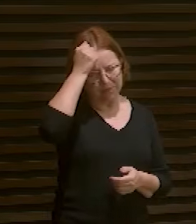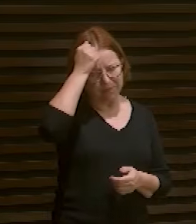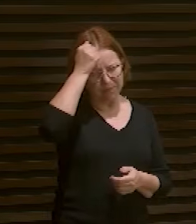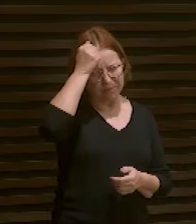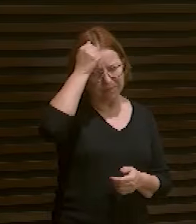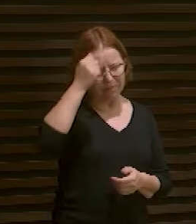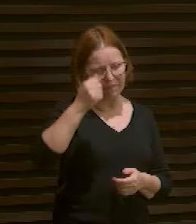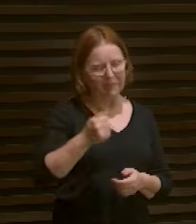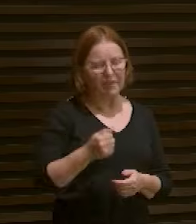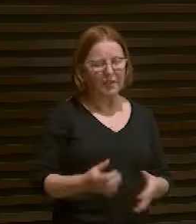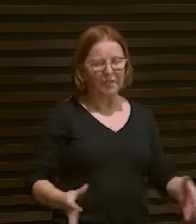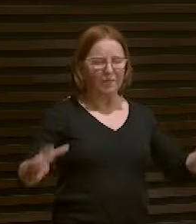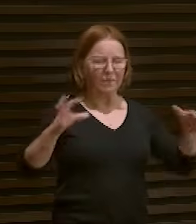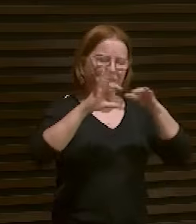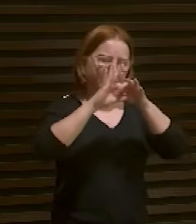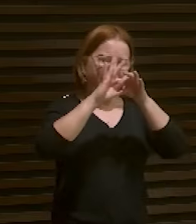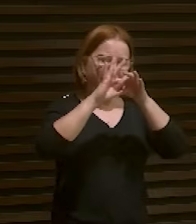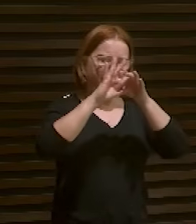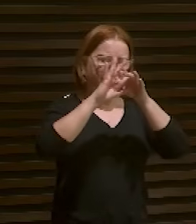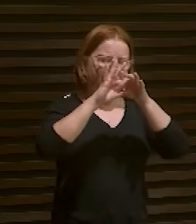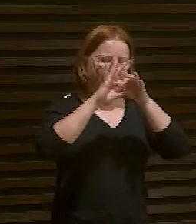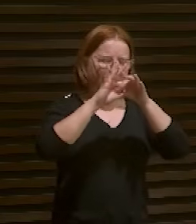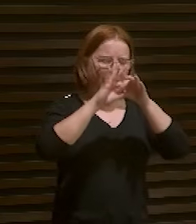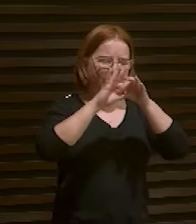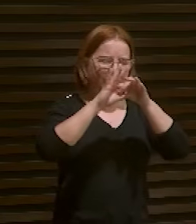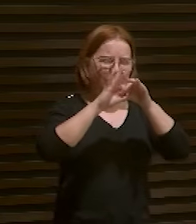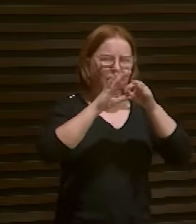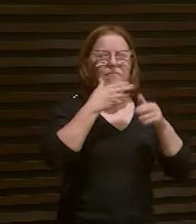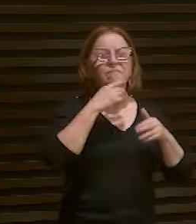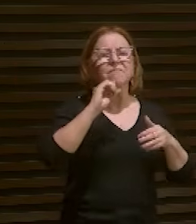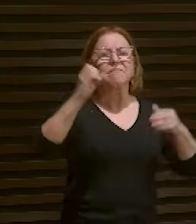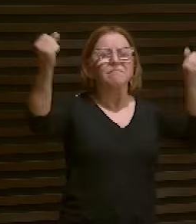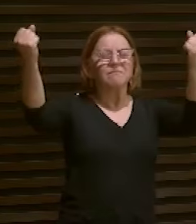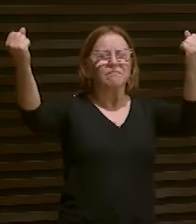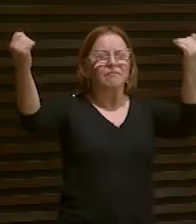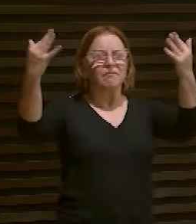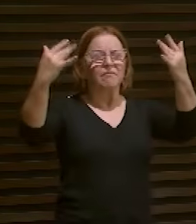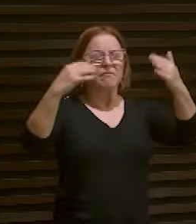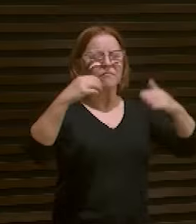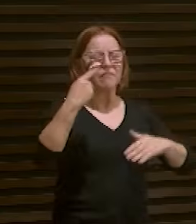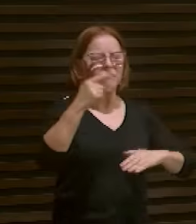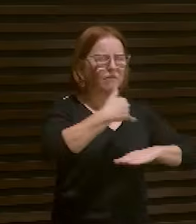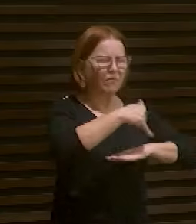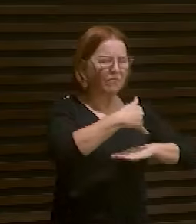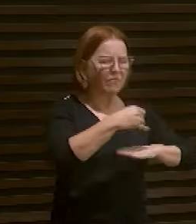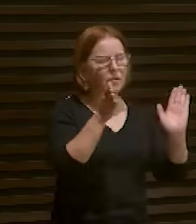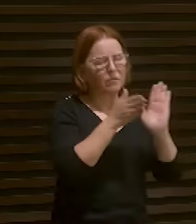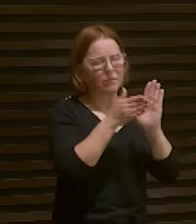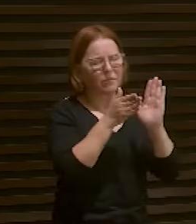à reconciliação. Derrama, Pai, da Tua unção neste local, com o único